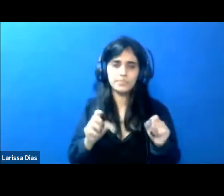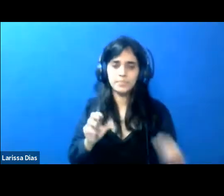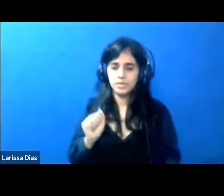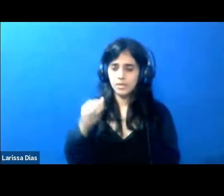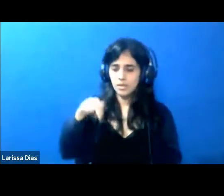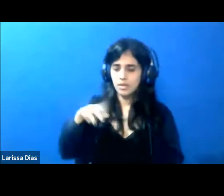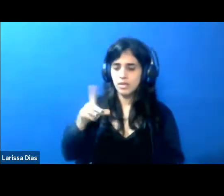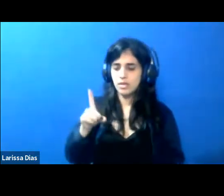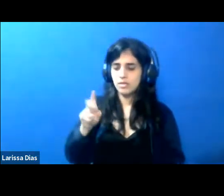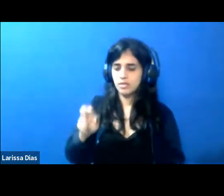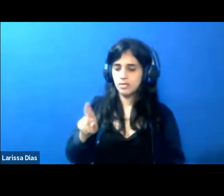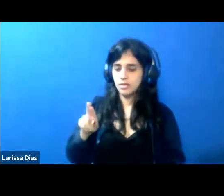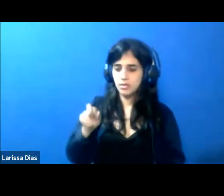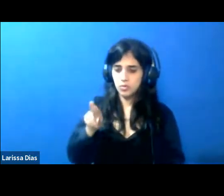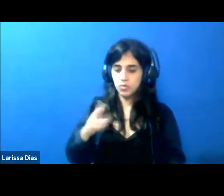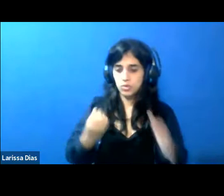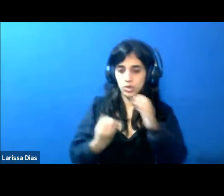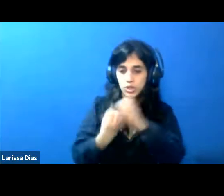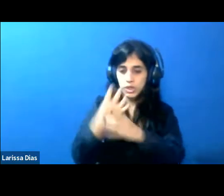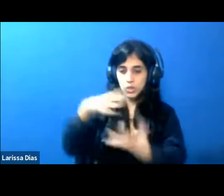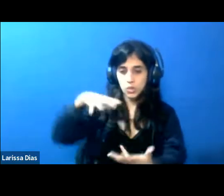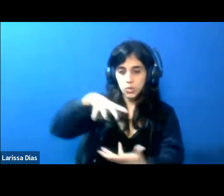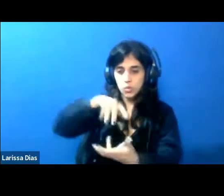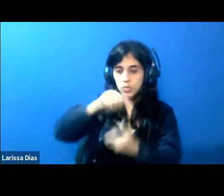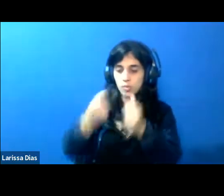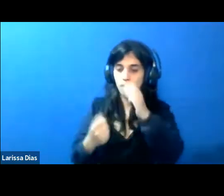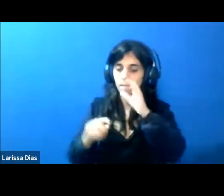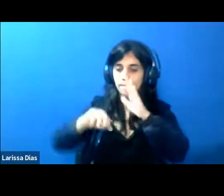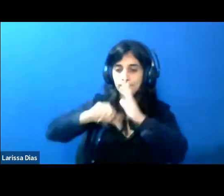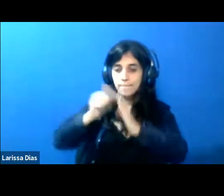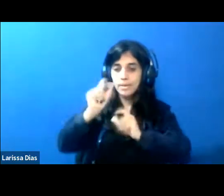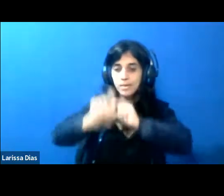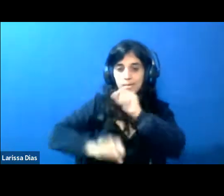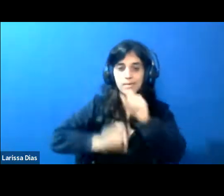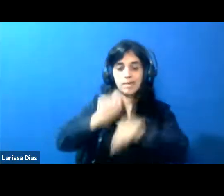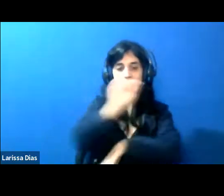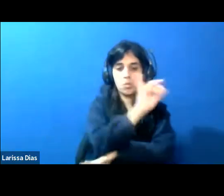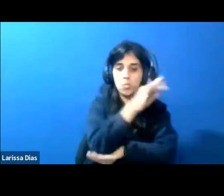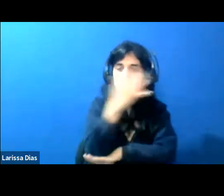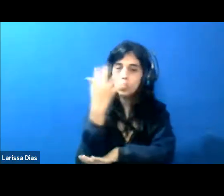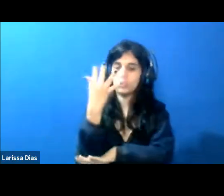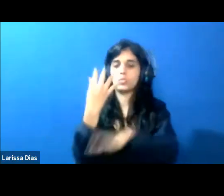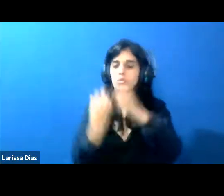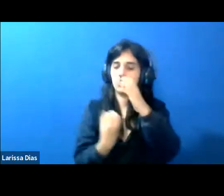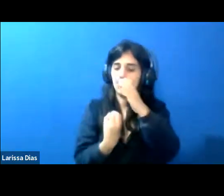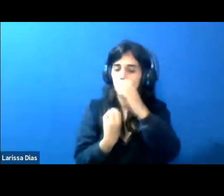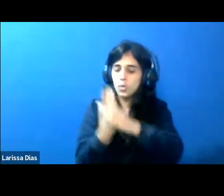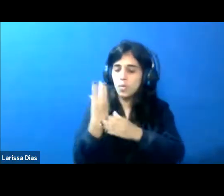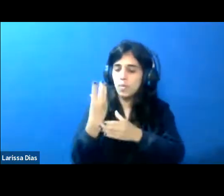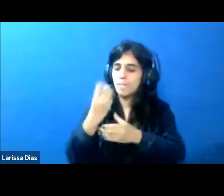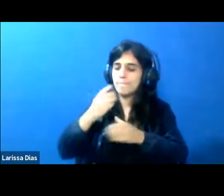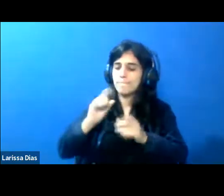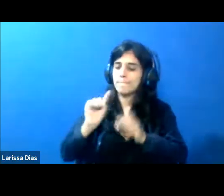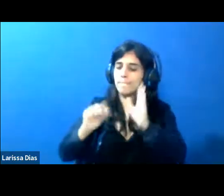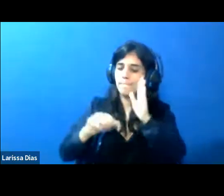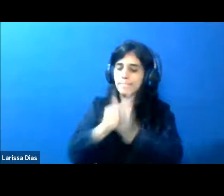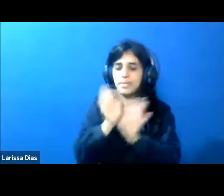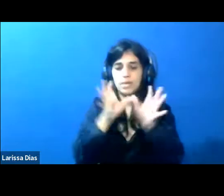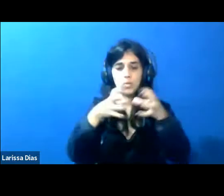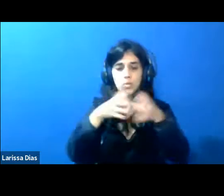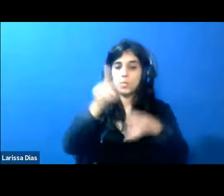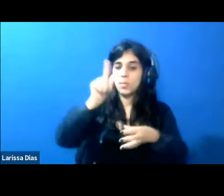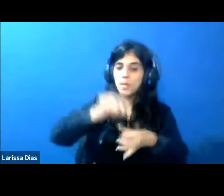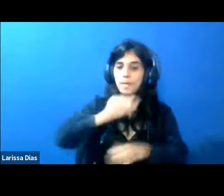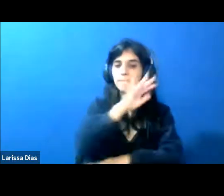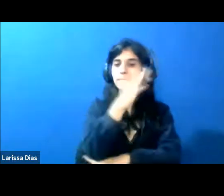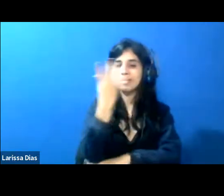mundo, ele criou primeiro o reino vegetal, né? Que são as plantas. Ele é o primeiro reino, né? Tem